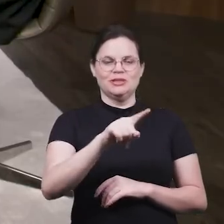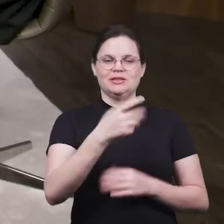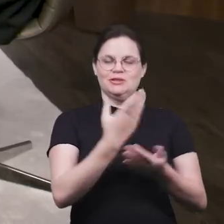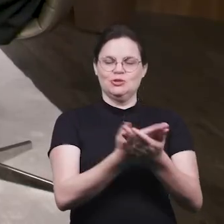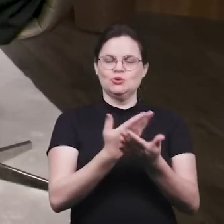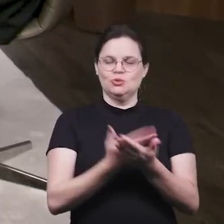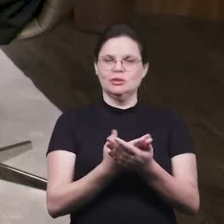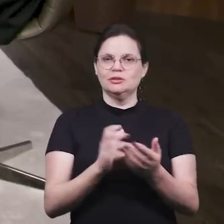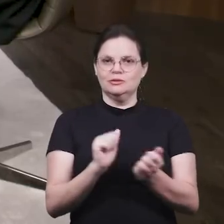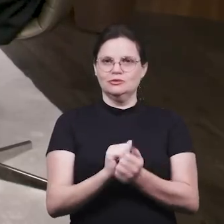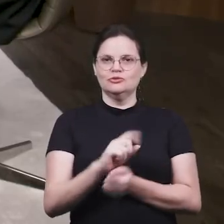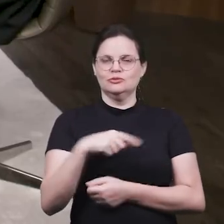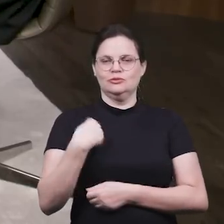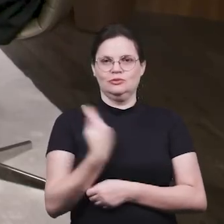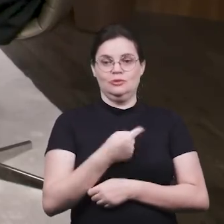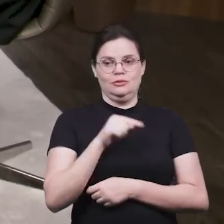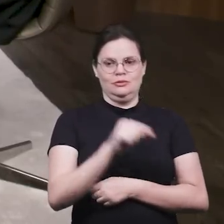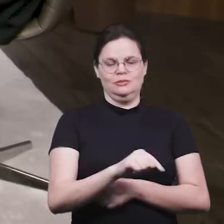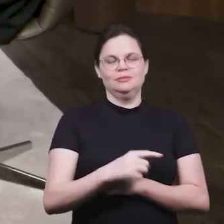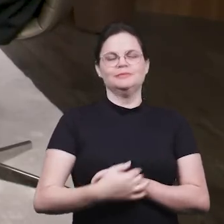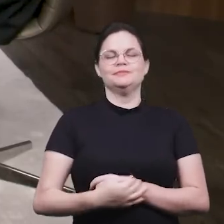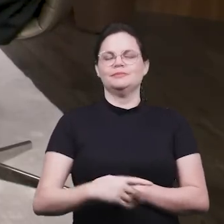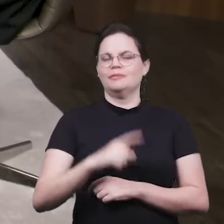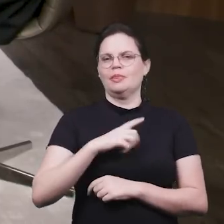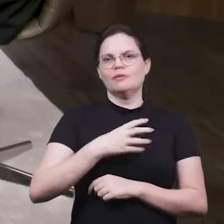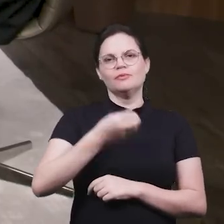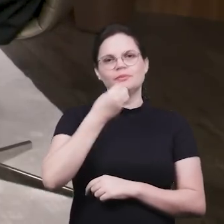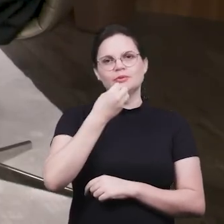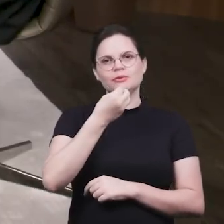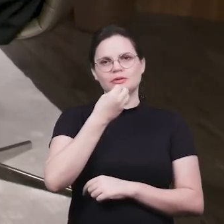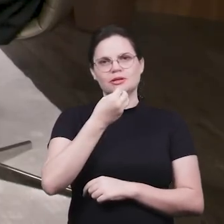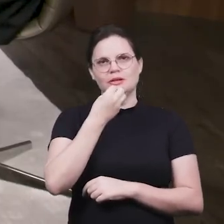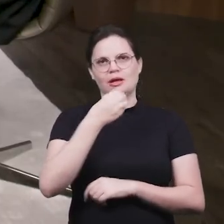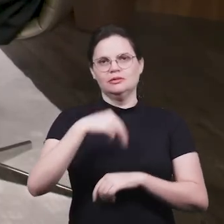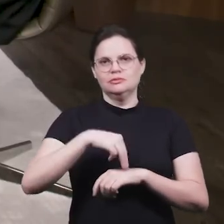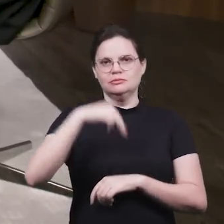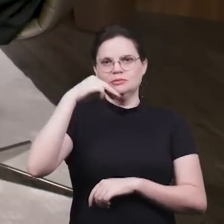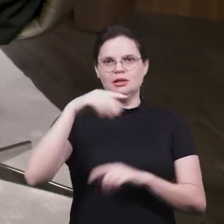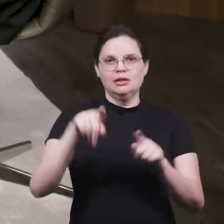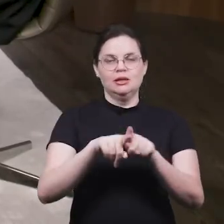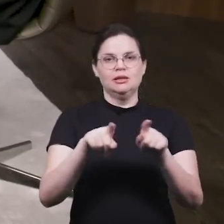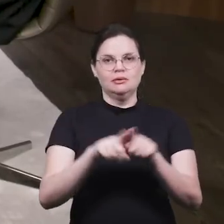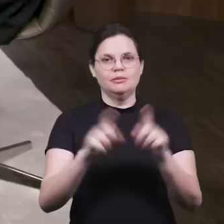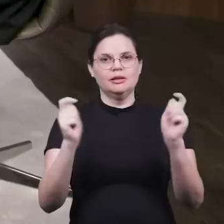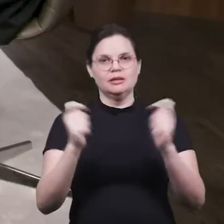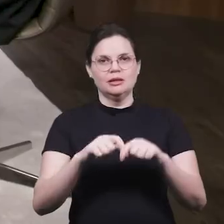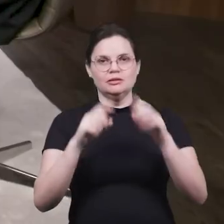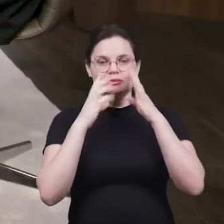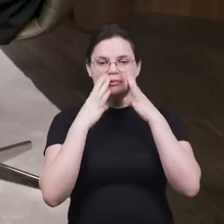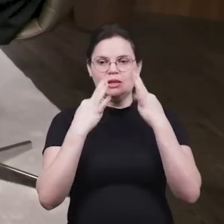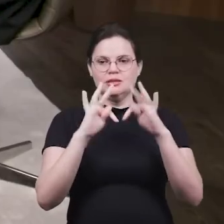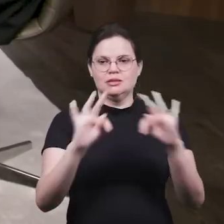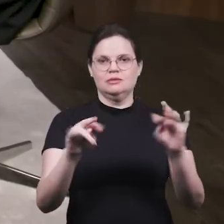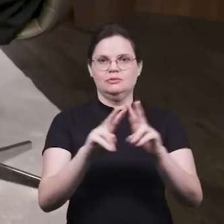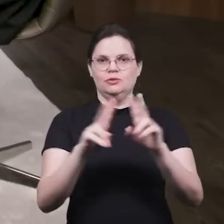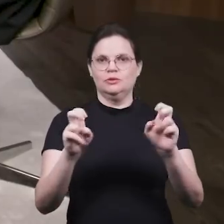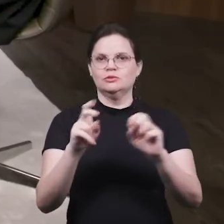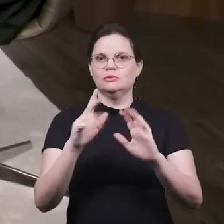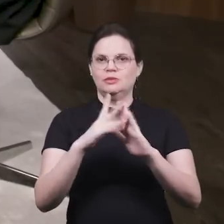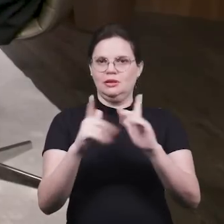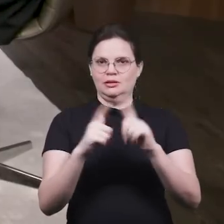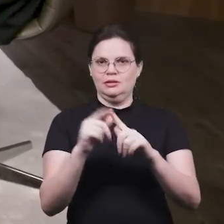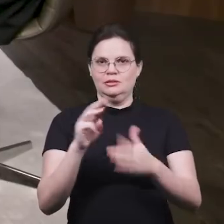junto conosco e tivemos a oportunidade de testemunhar da obra. Eu vou dizer que não era